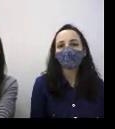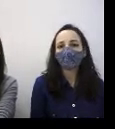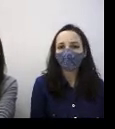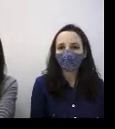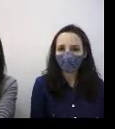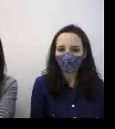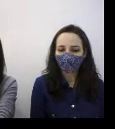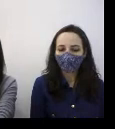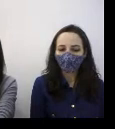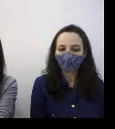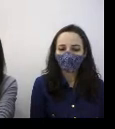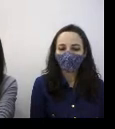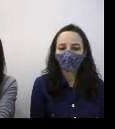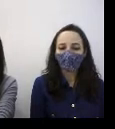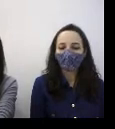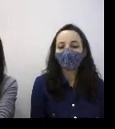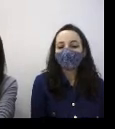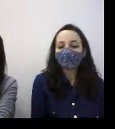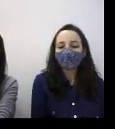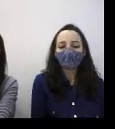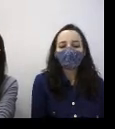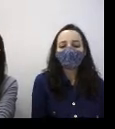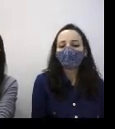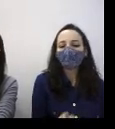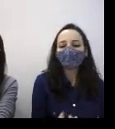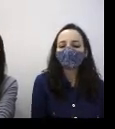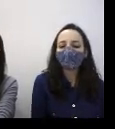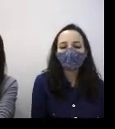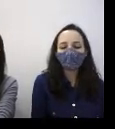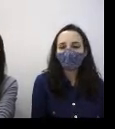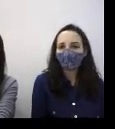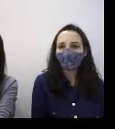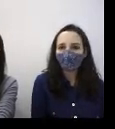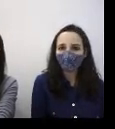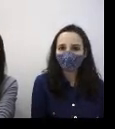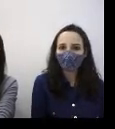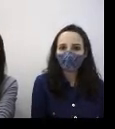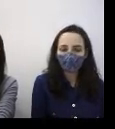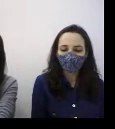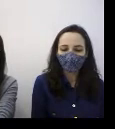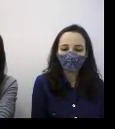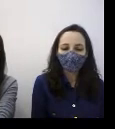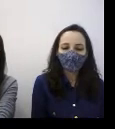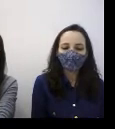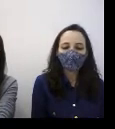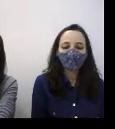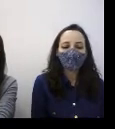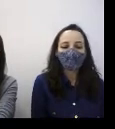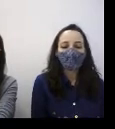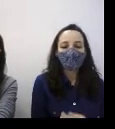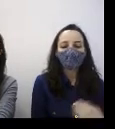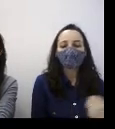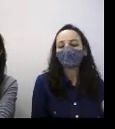maior ou menor da autoestima. Então, a imagem, a opinião que cada um tem e faz de si mesmo, né?